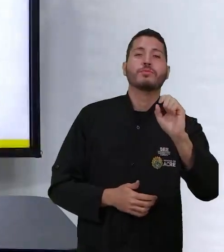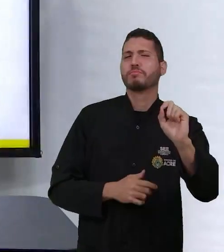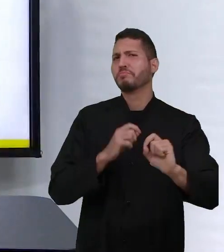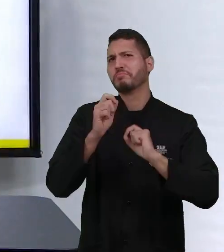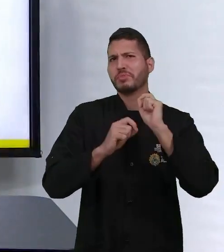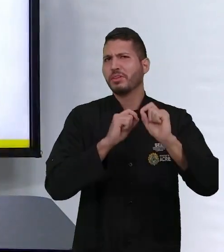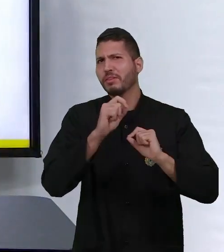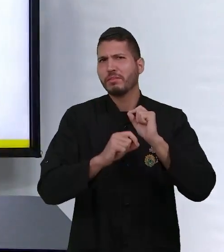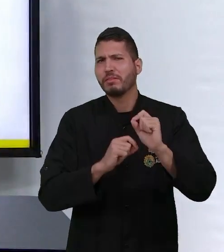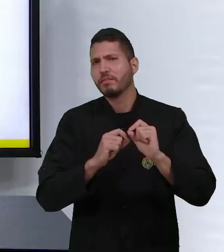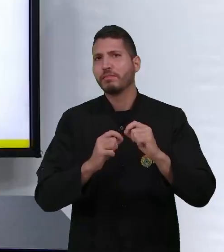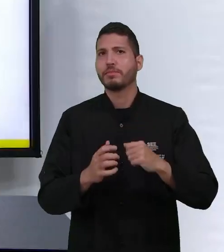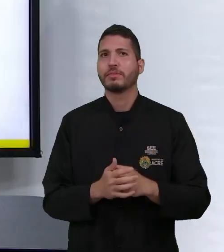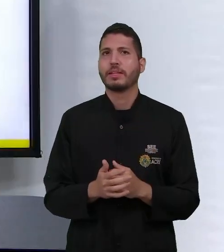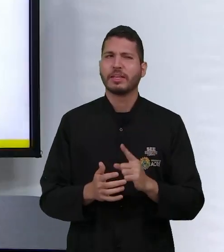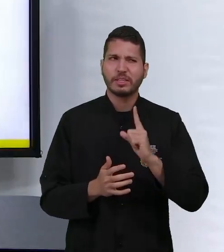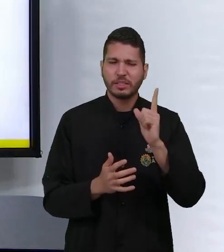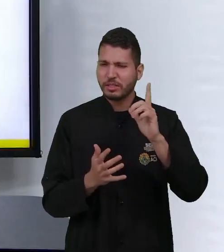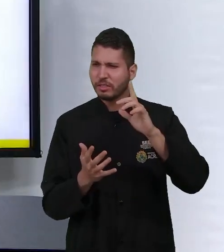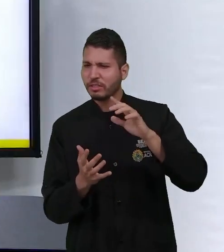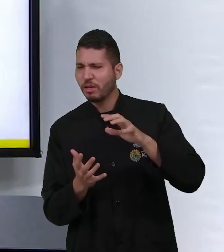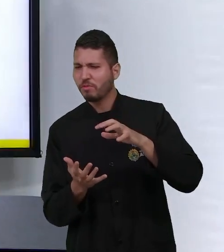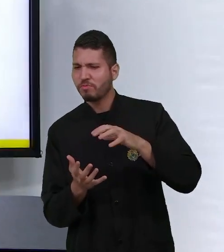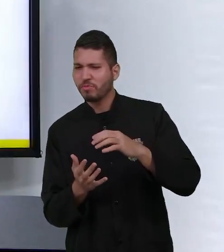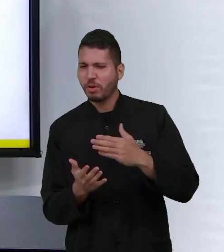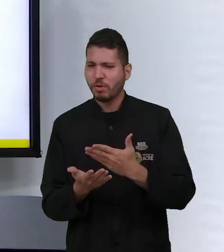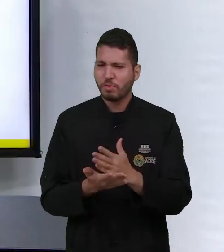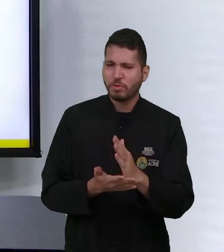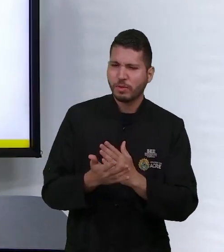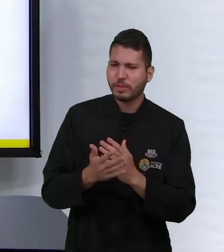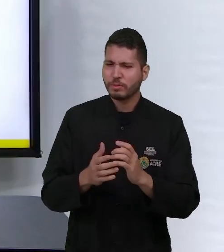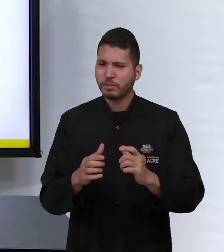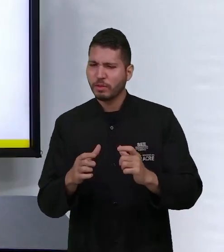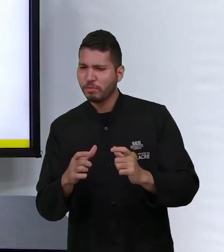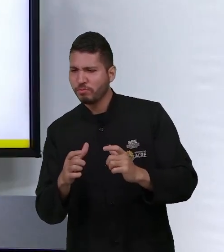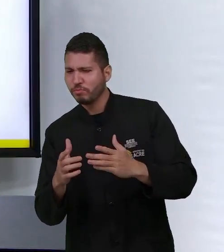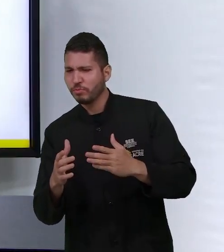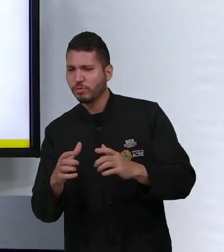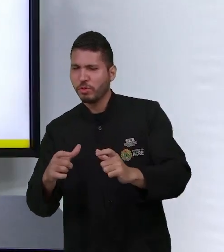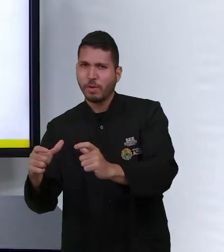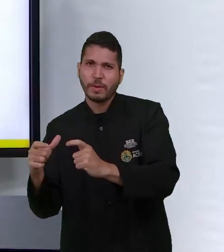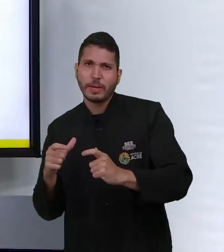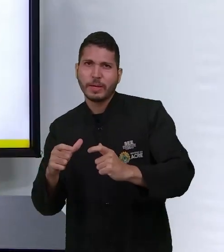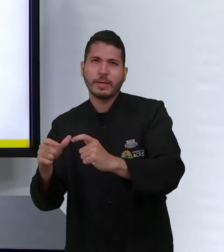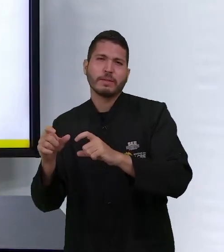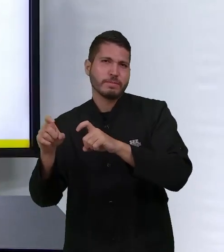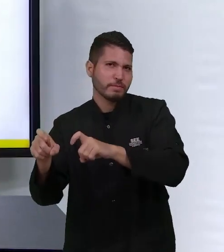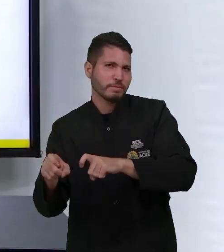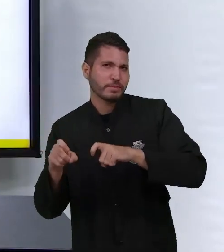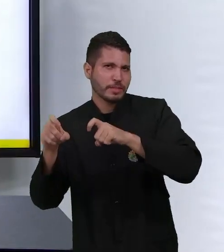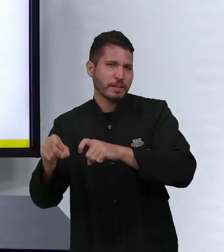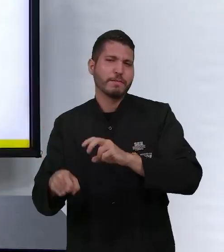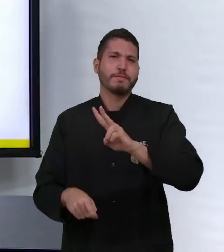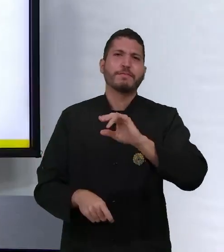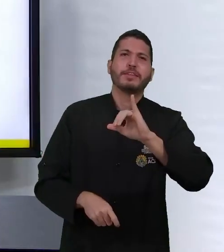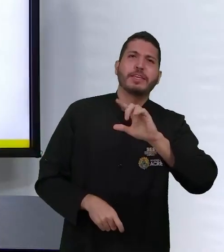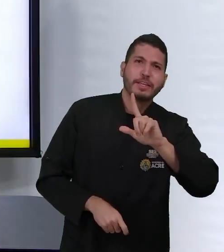cercamentos? Aquelas aldeias, aquelas vilas que existiam lá na zona rural, elas não eram cercadas, não